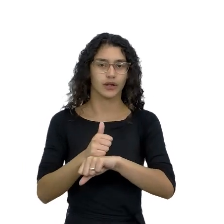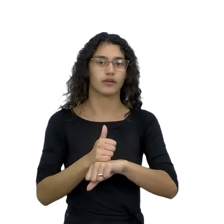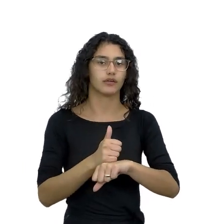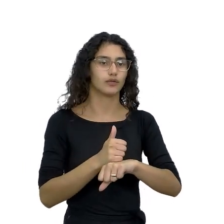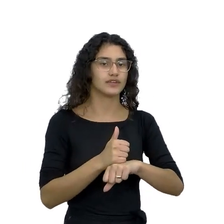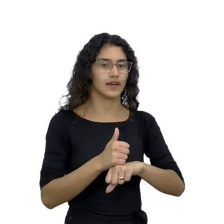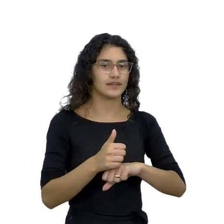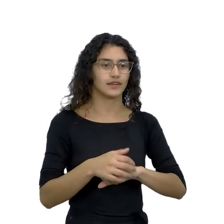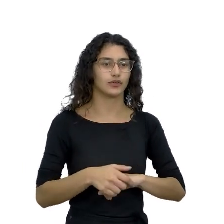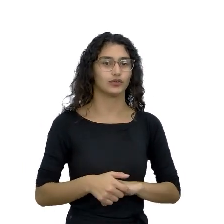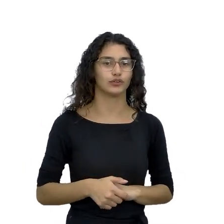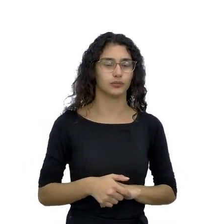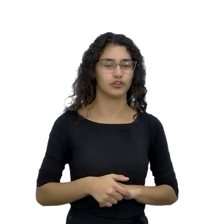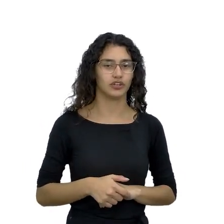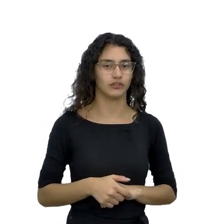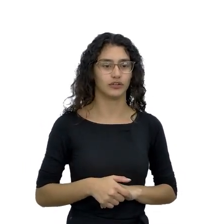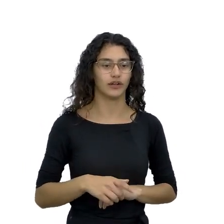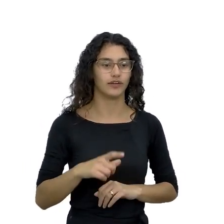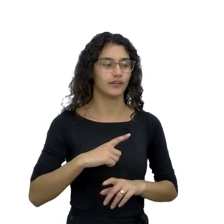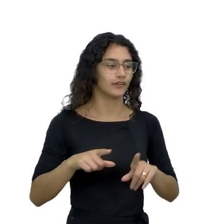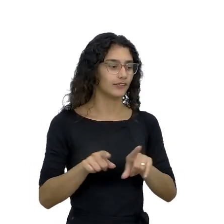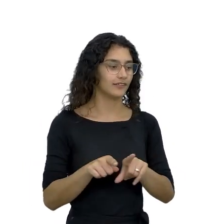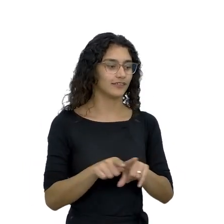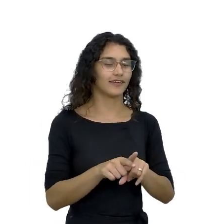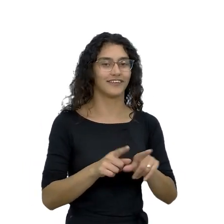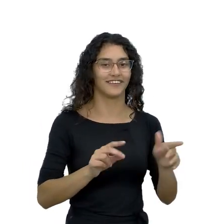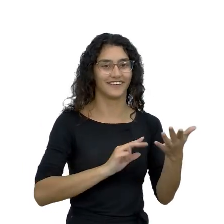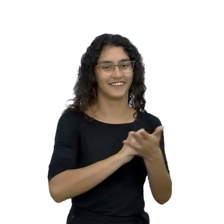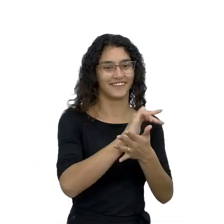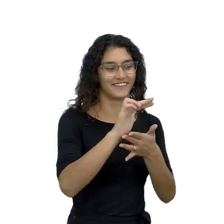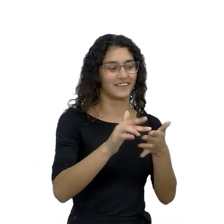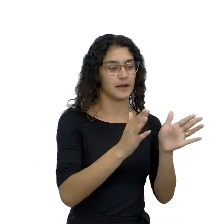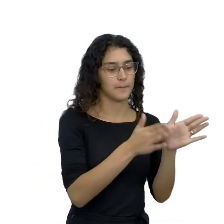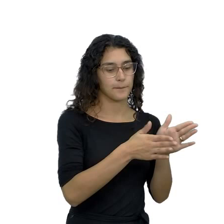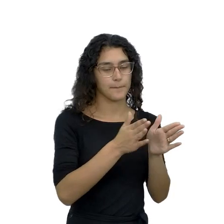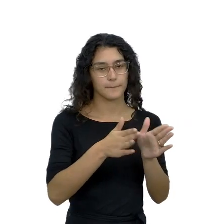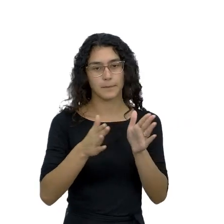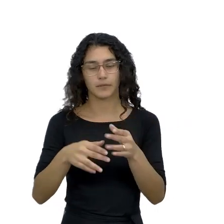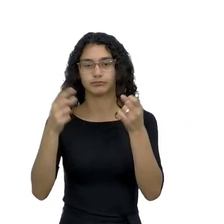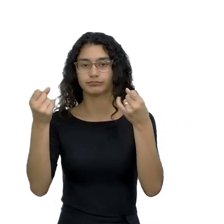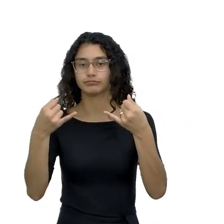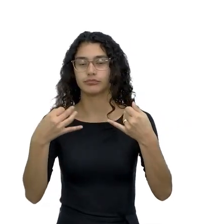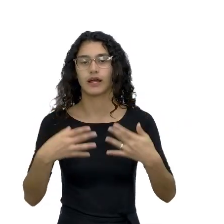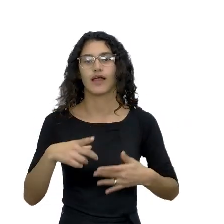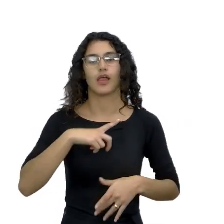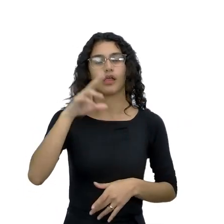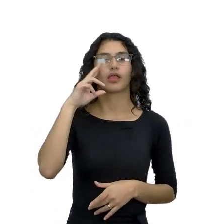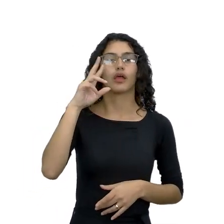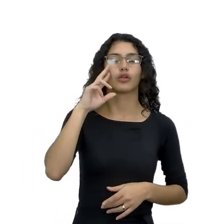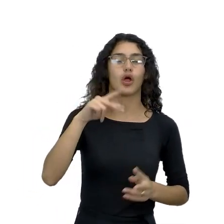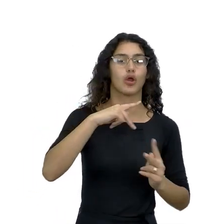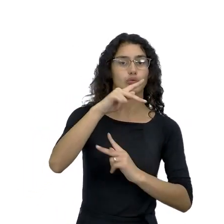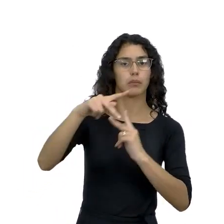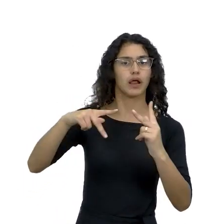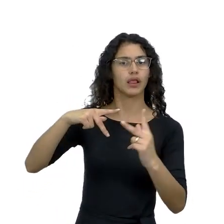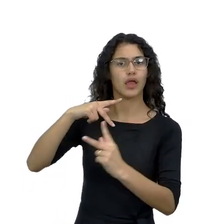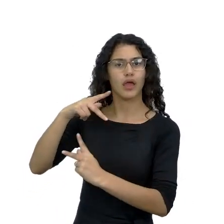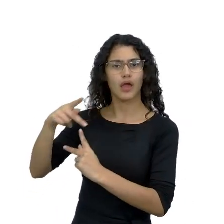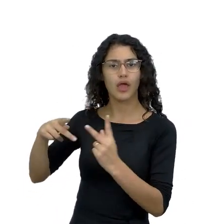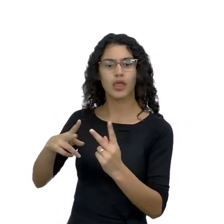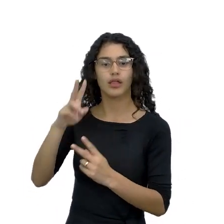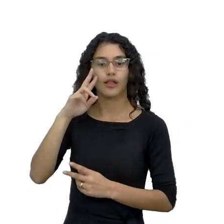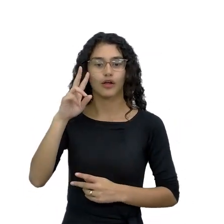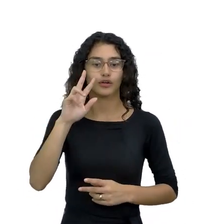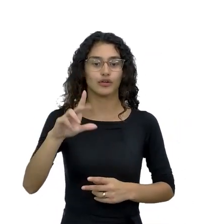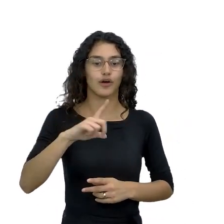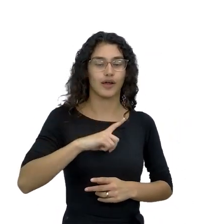lógico, e é uma construção aí de várias partes contadas da história do planeta, da história